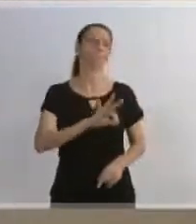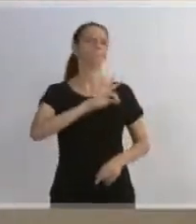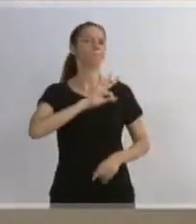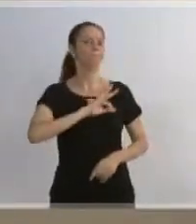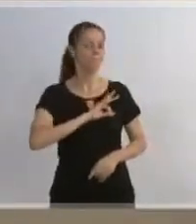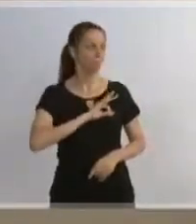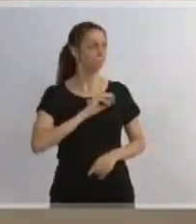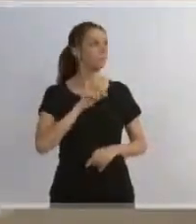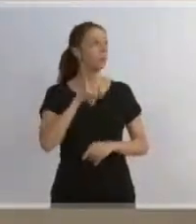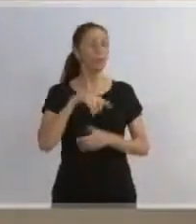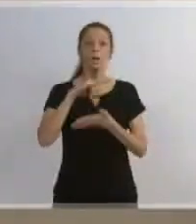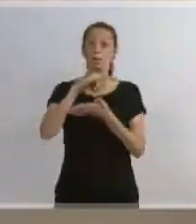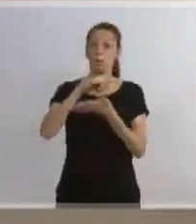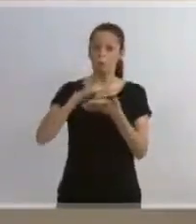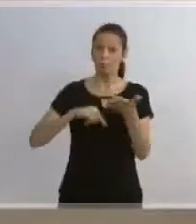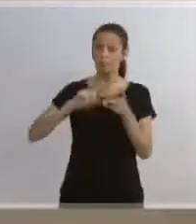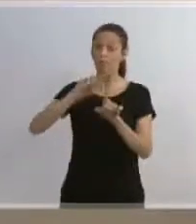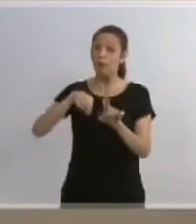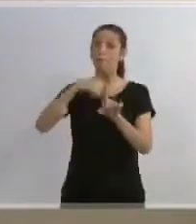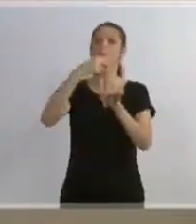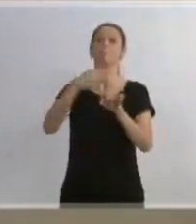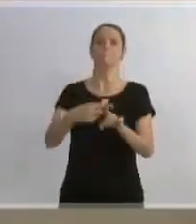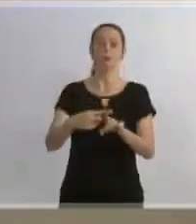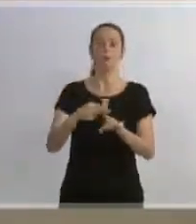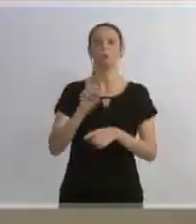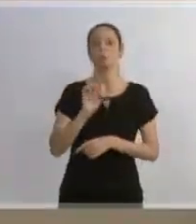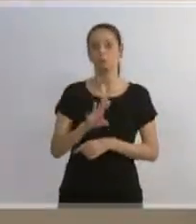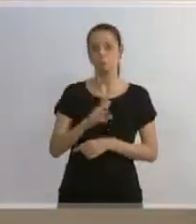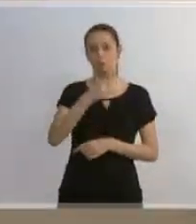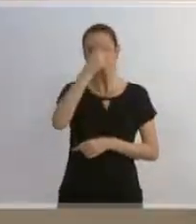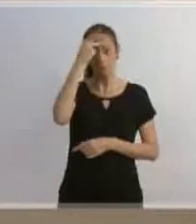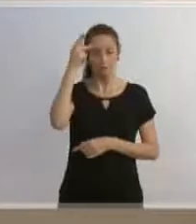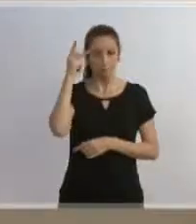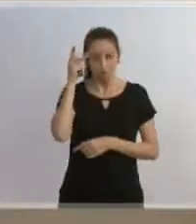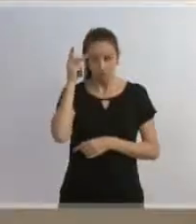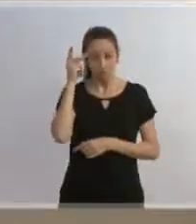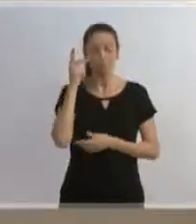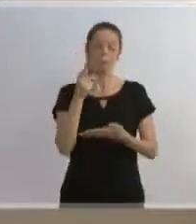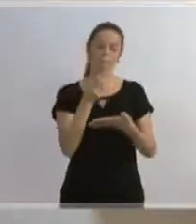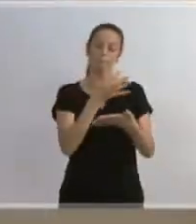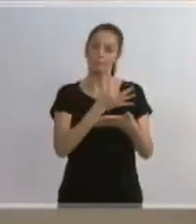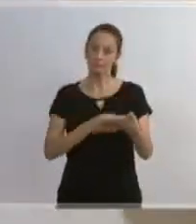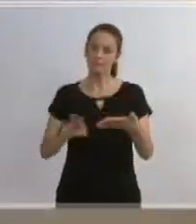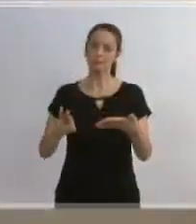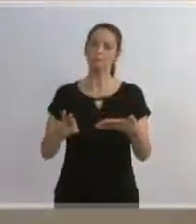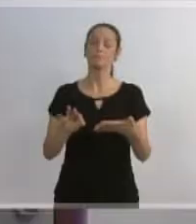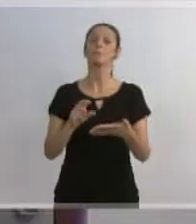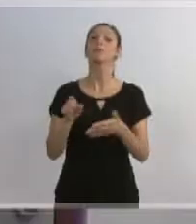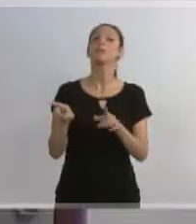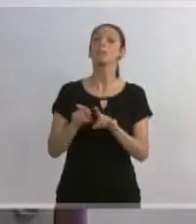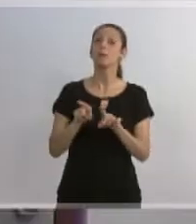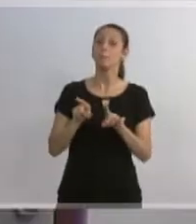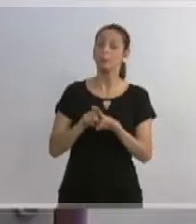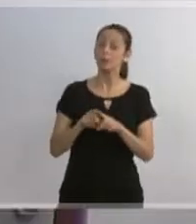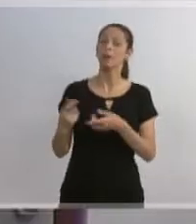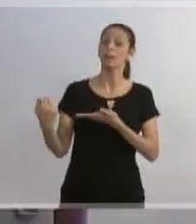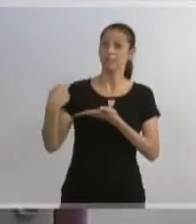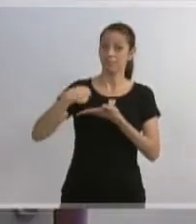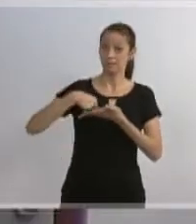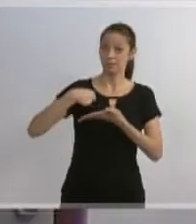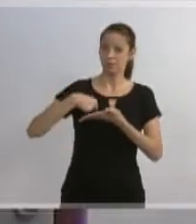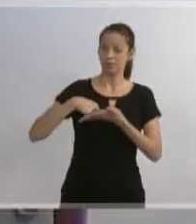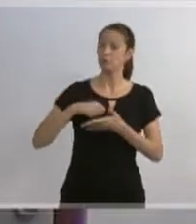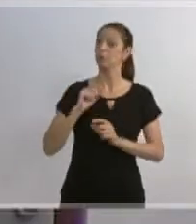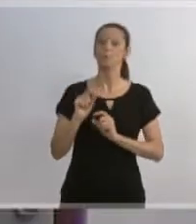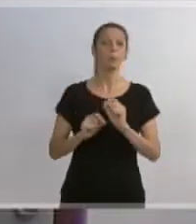mais, só a exigência de um documento a mais, que a pessoa, quando ela vai na habitação, seja exigido também dessa pessoa,